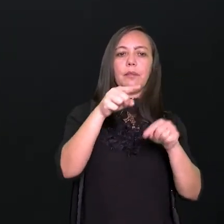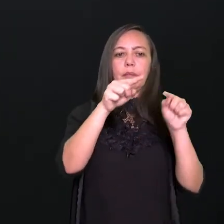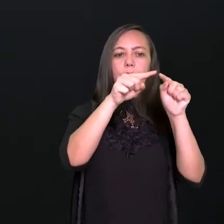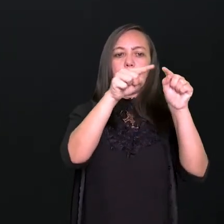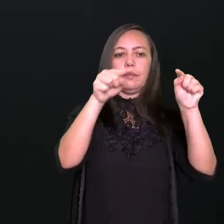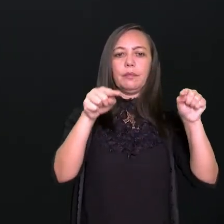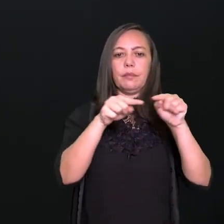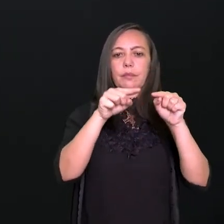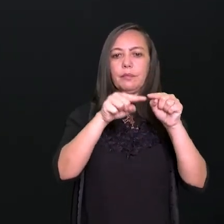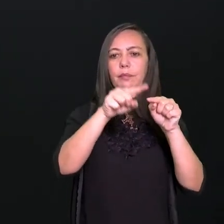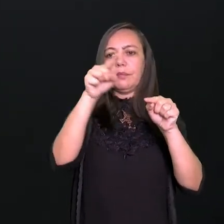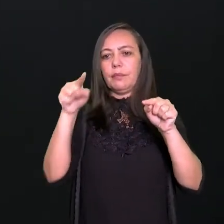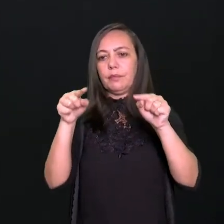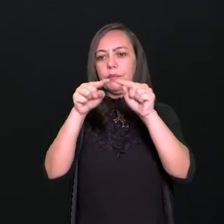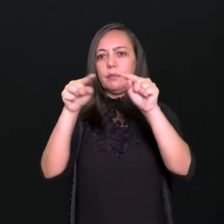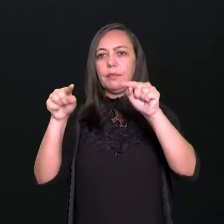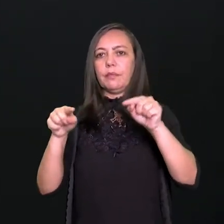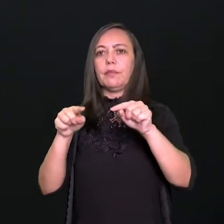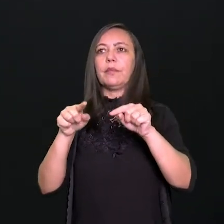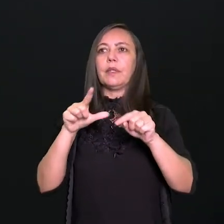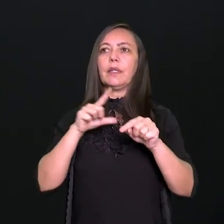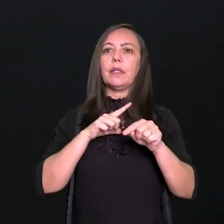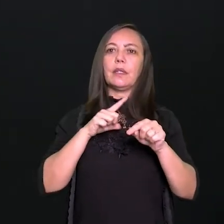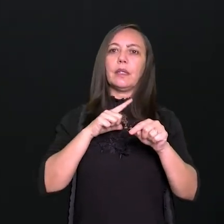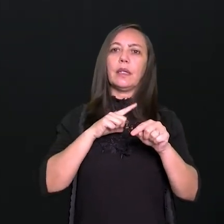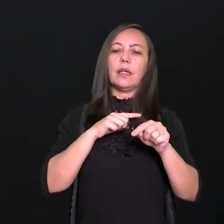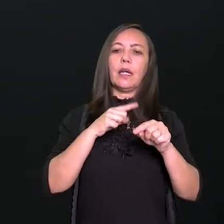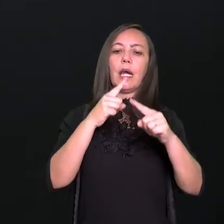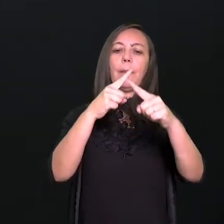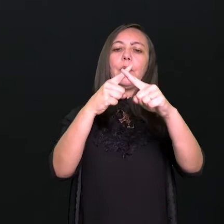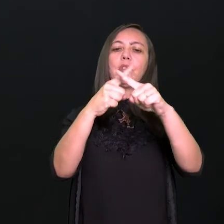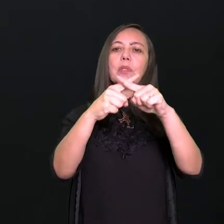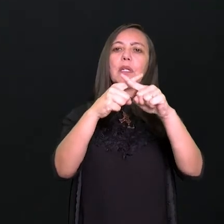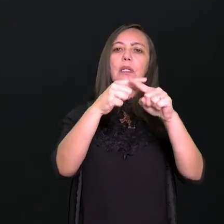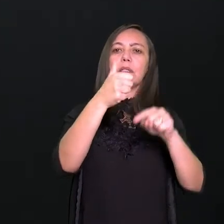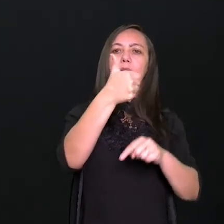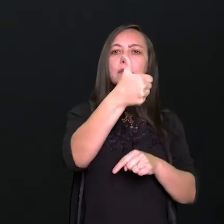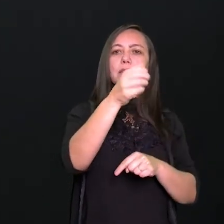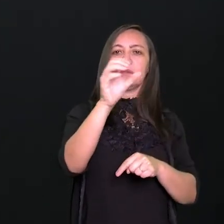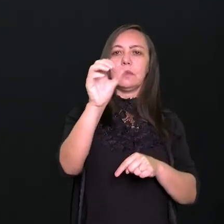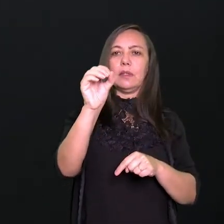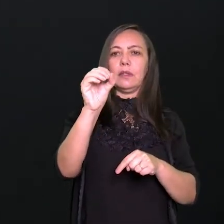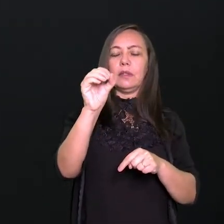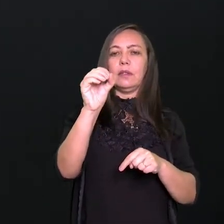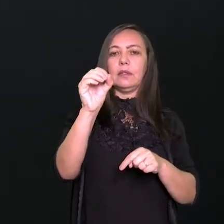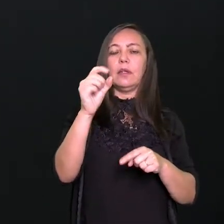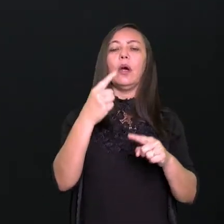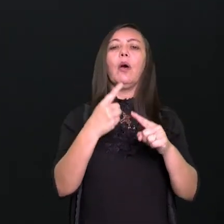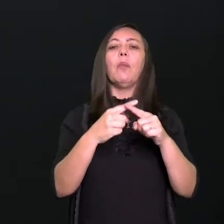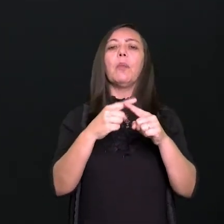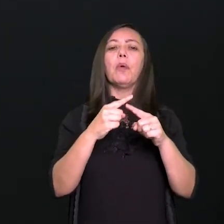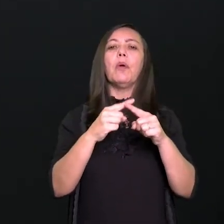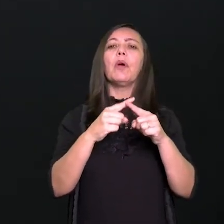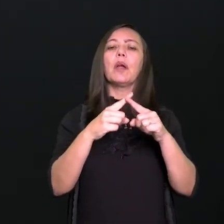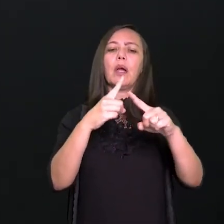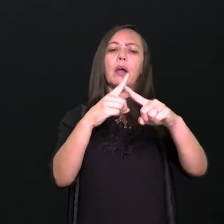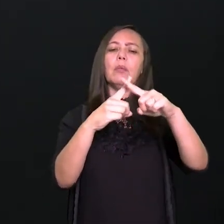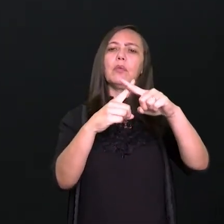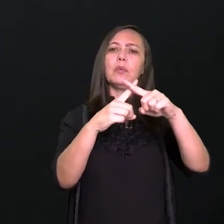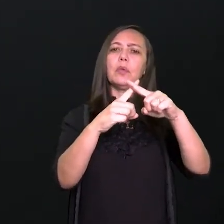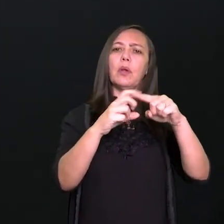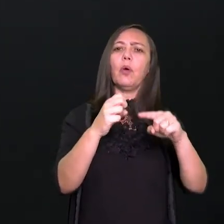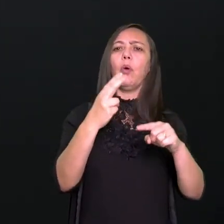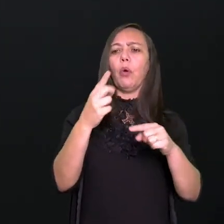e em todas elas está sendo multiplicado por 10. Por que isso? Porque os múltiplos